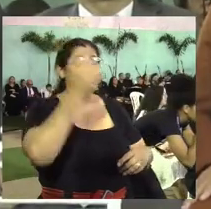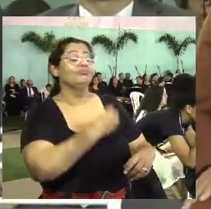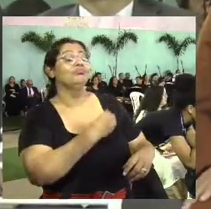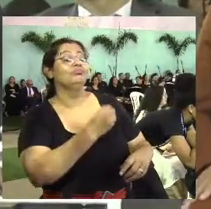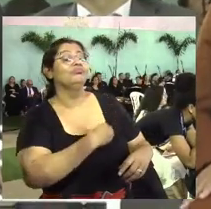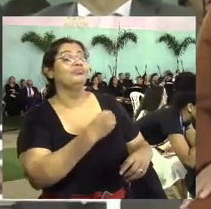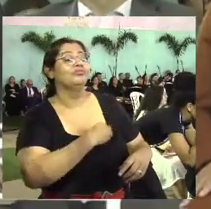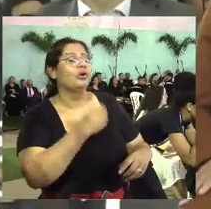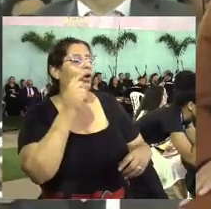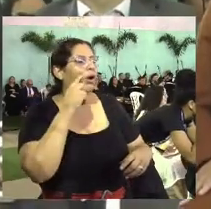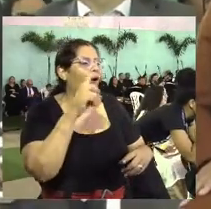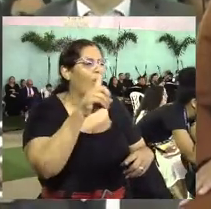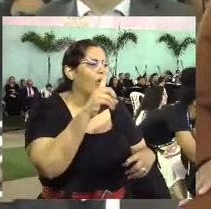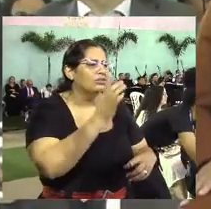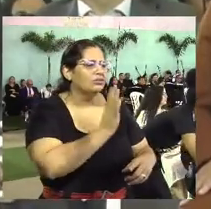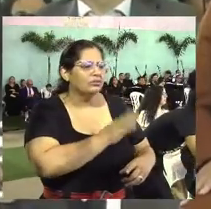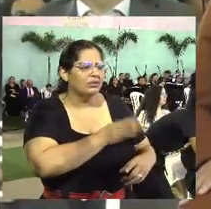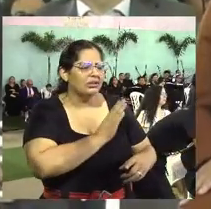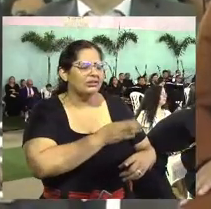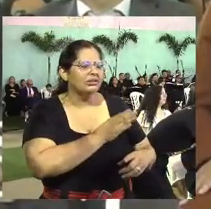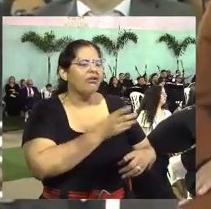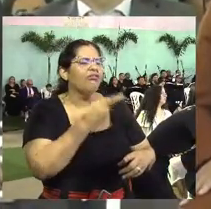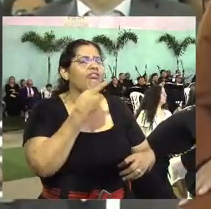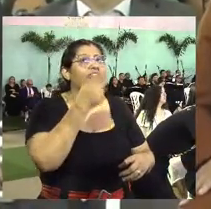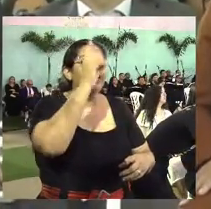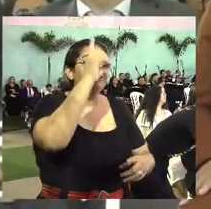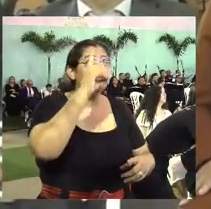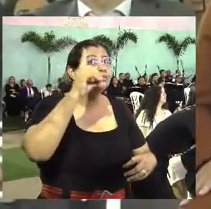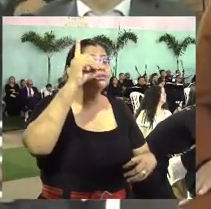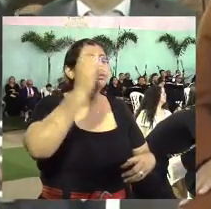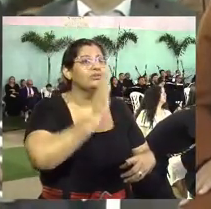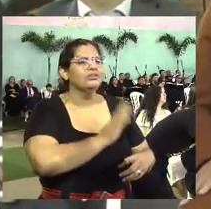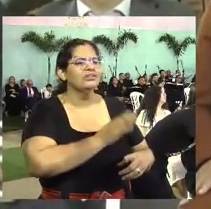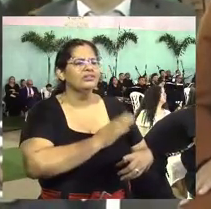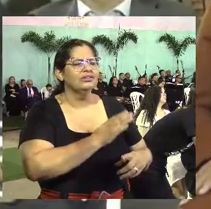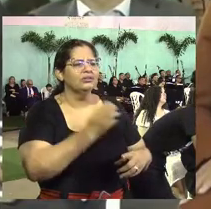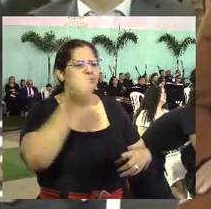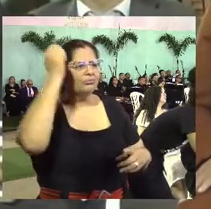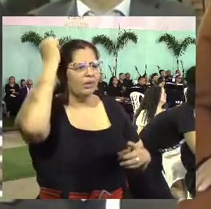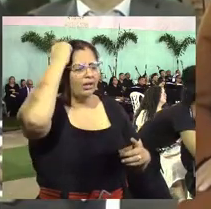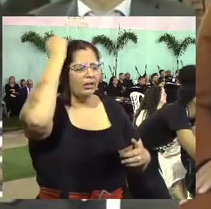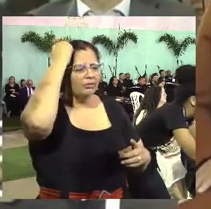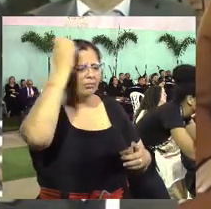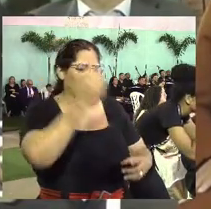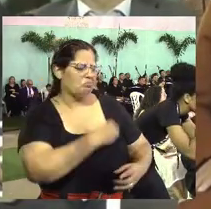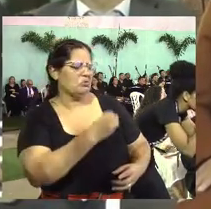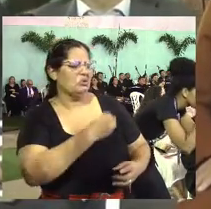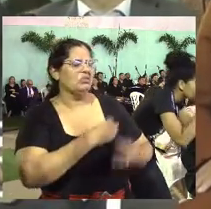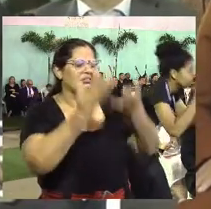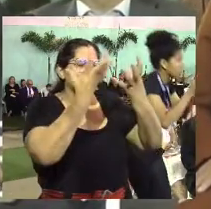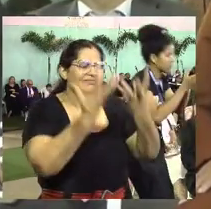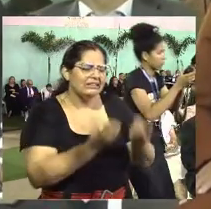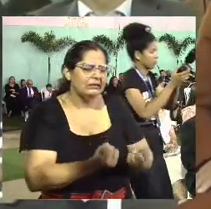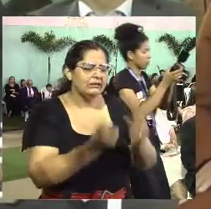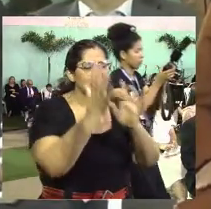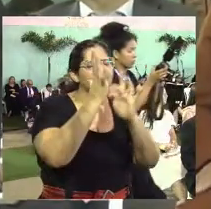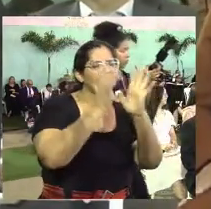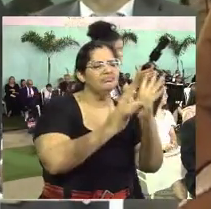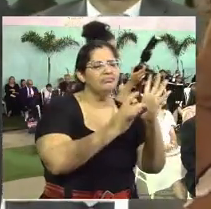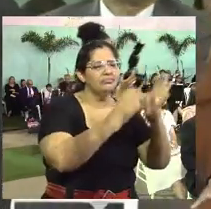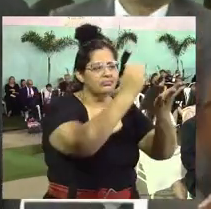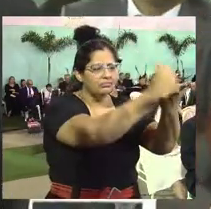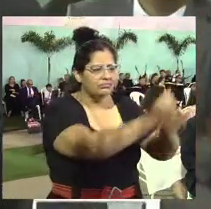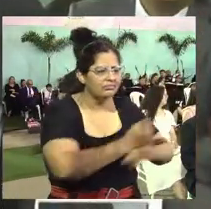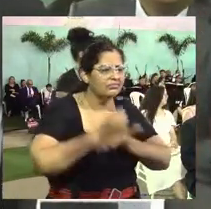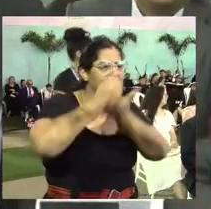no teu coração orem na tua mente diga eu me arrependo dos meus pecados e eu te aceito Jesus como senhor